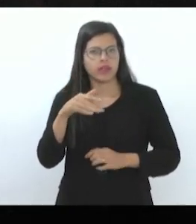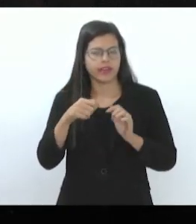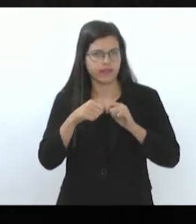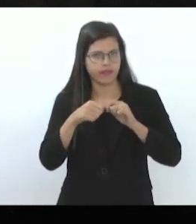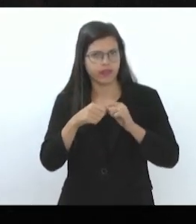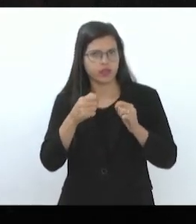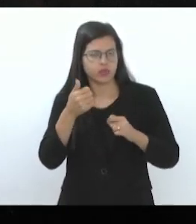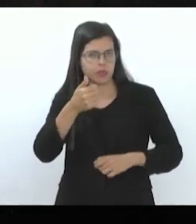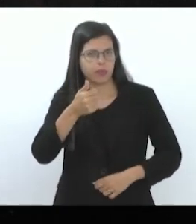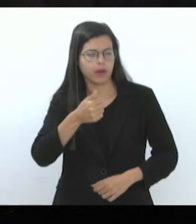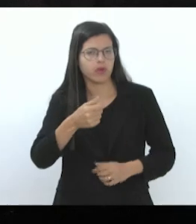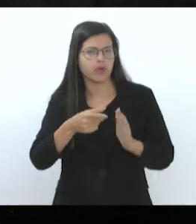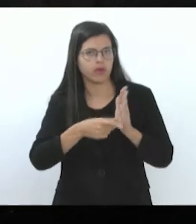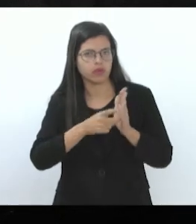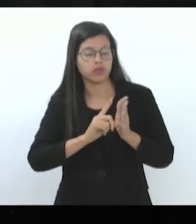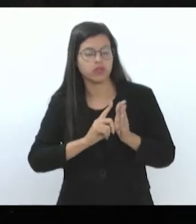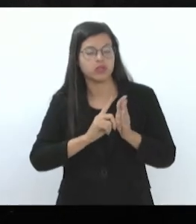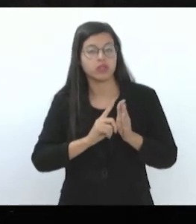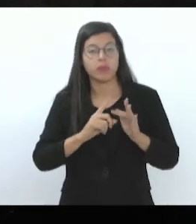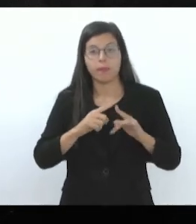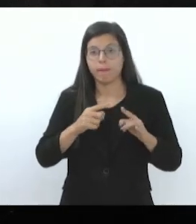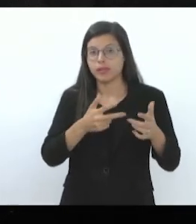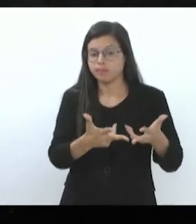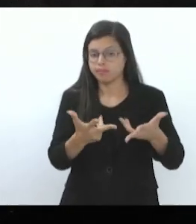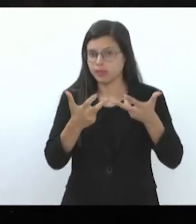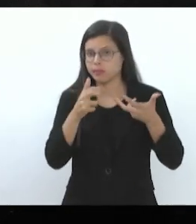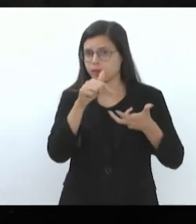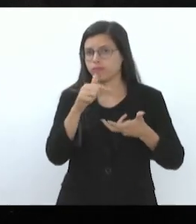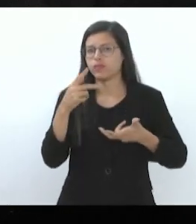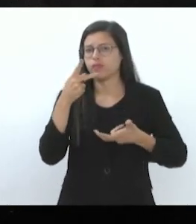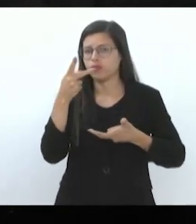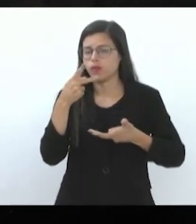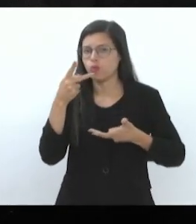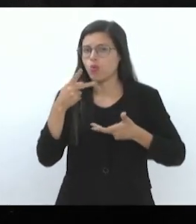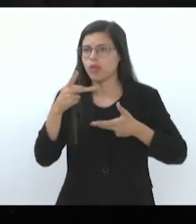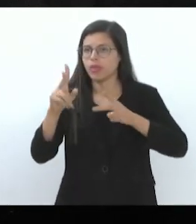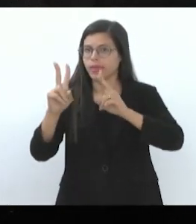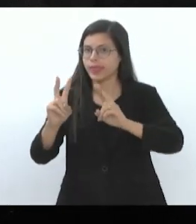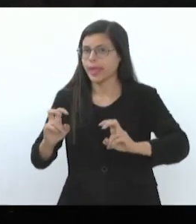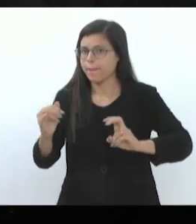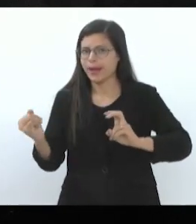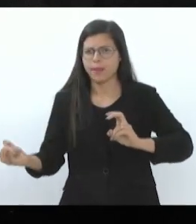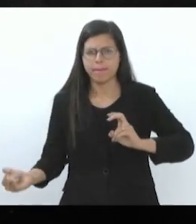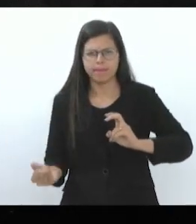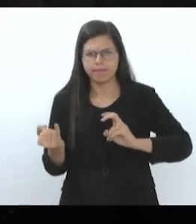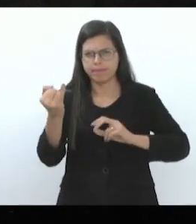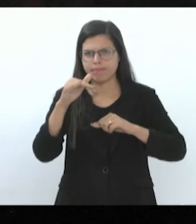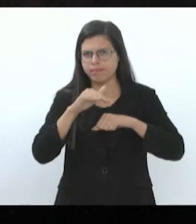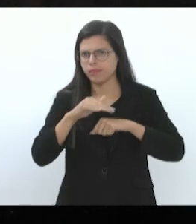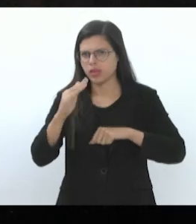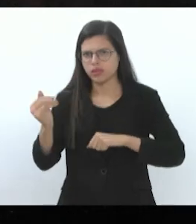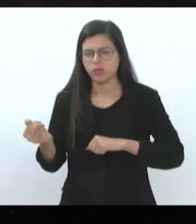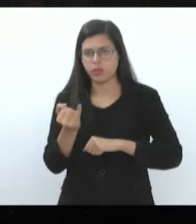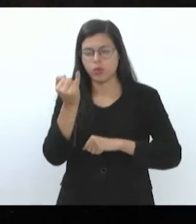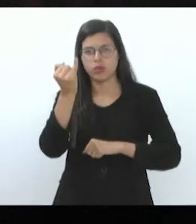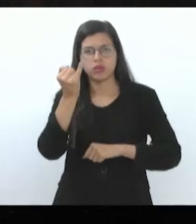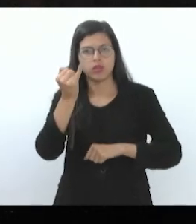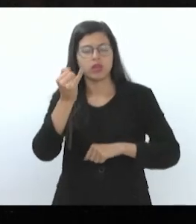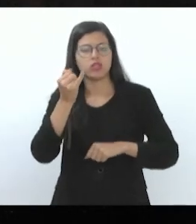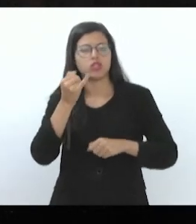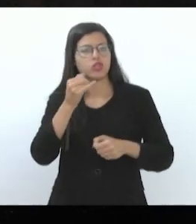o tema mais relevante da nossa região metropolitana, que é a gestão